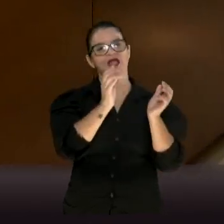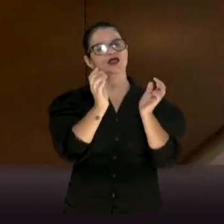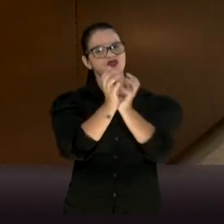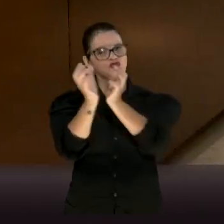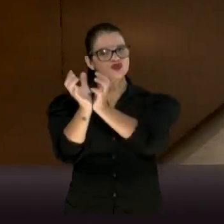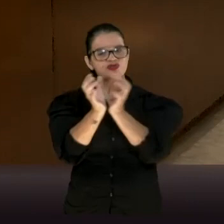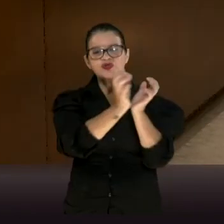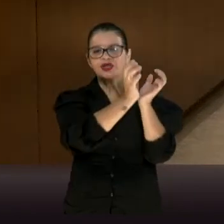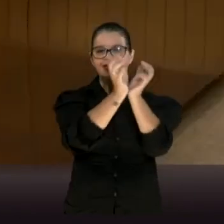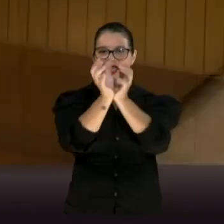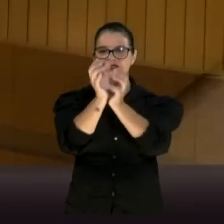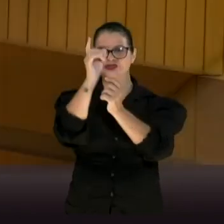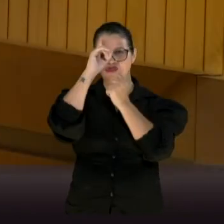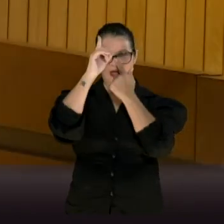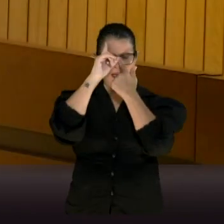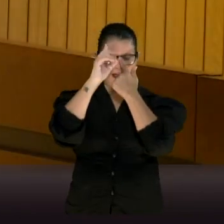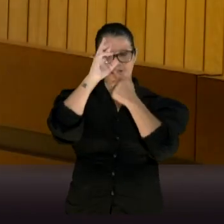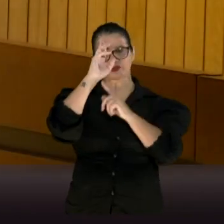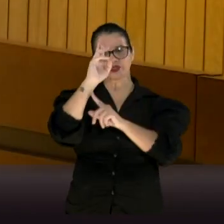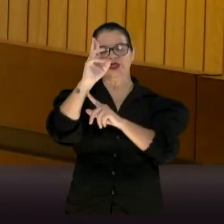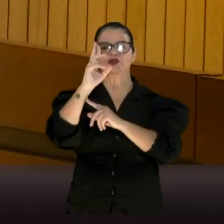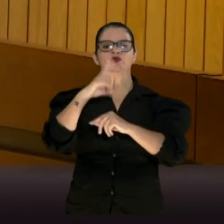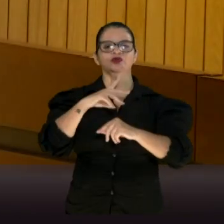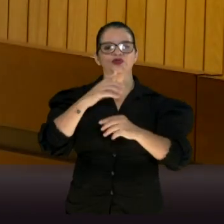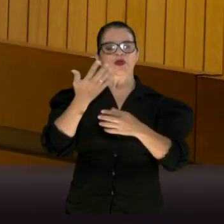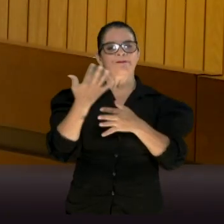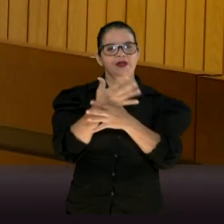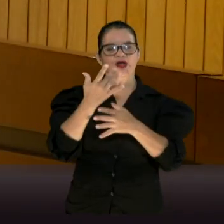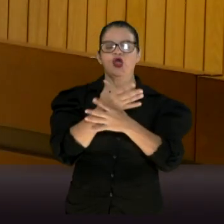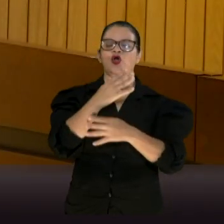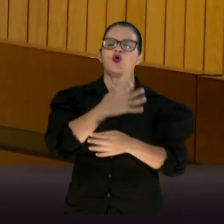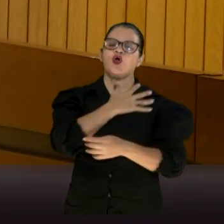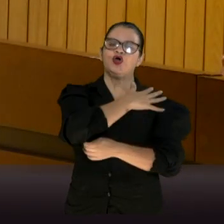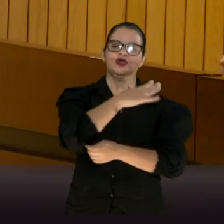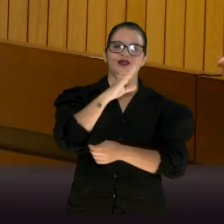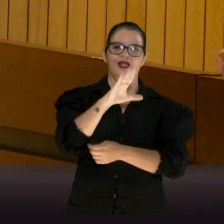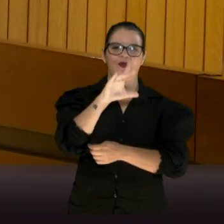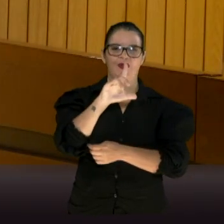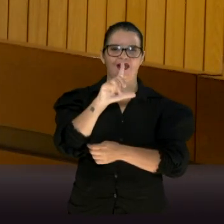da nossa diretoria metropolitana, os diretores, o coronel Cleto, o